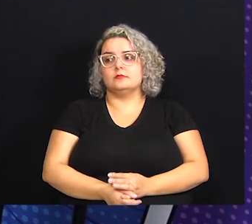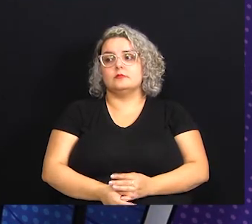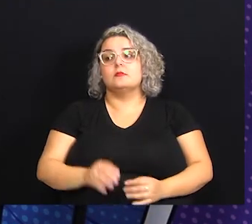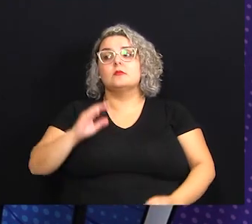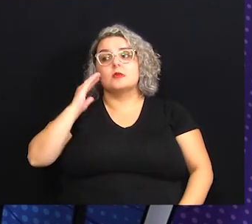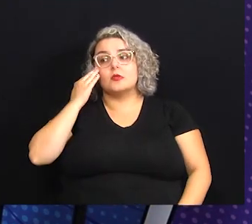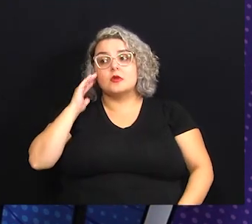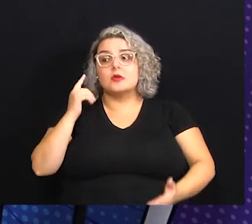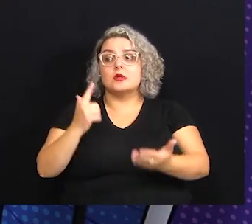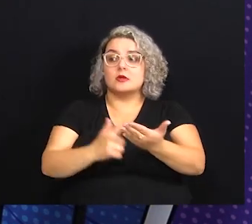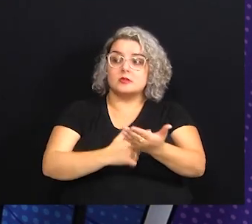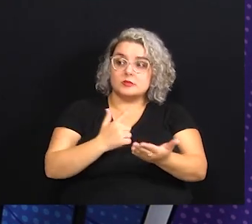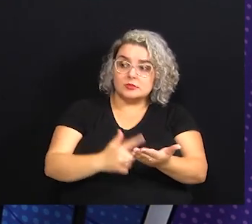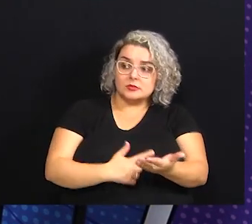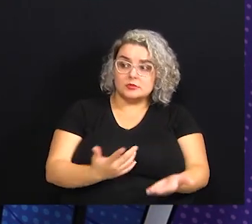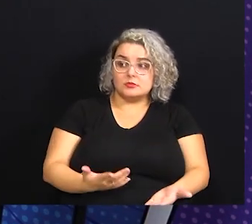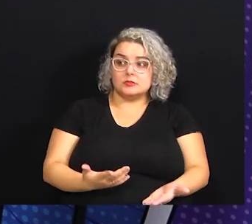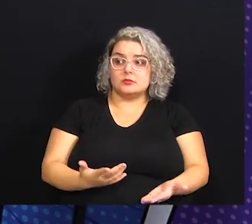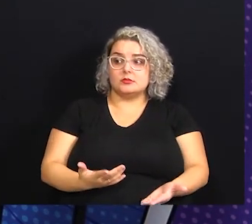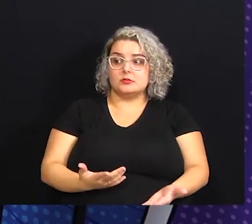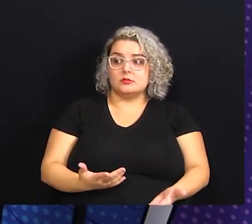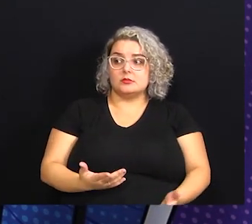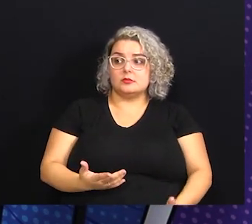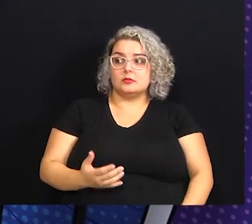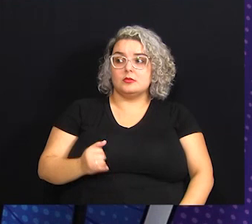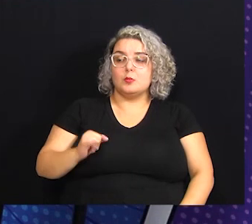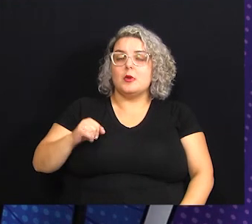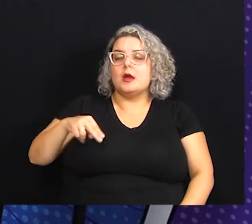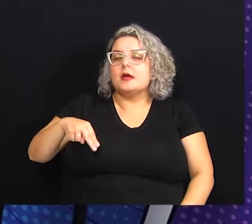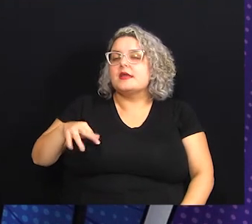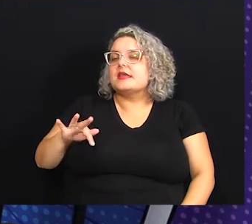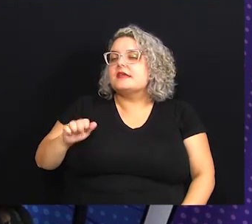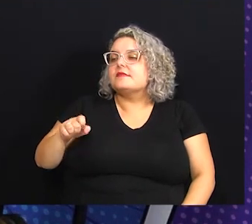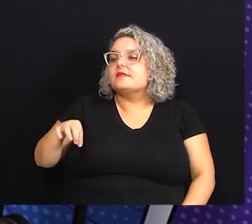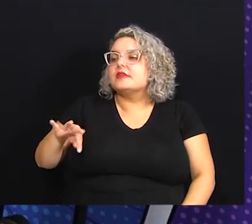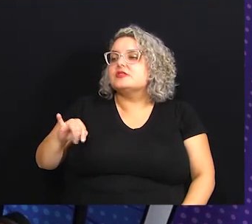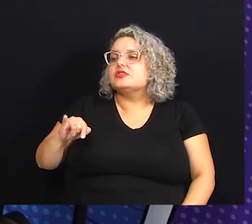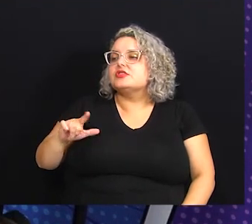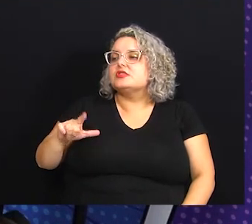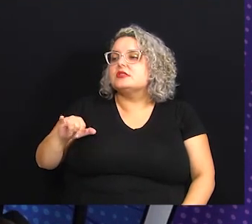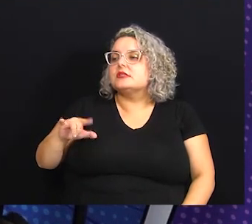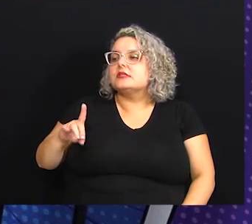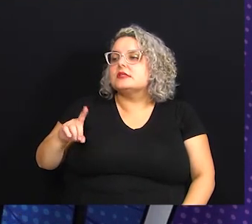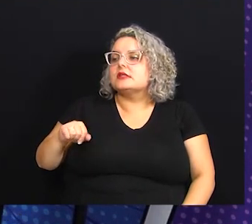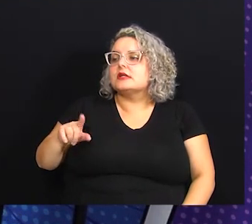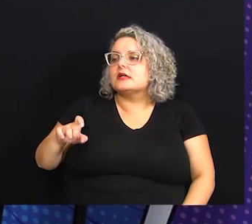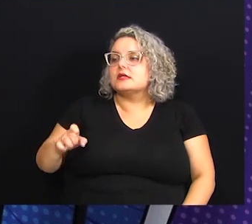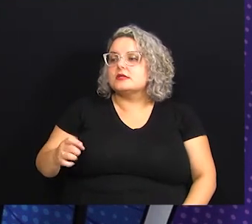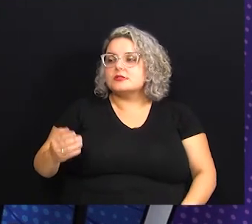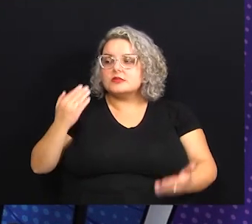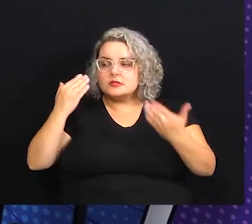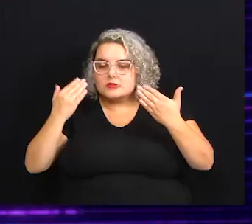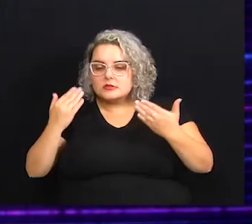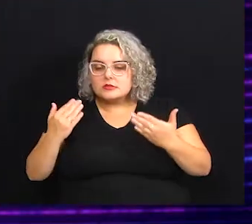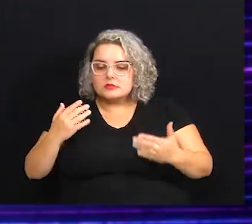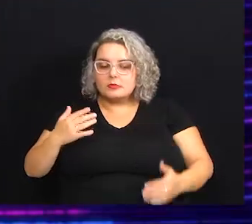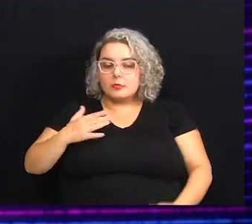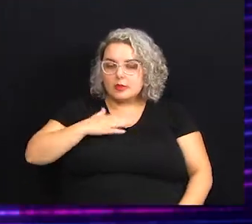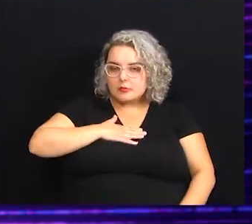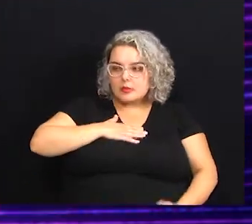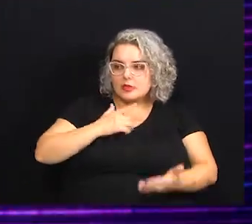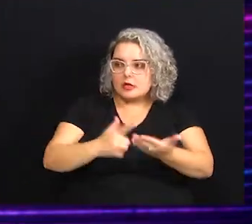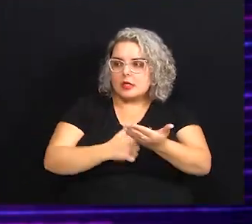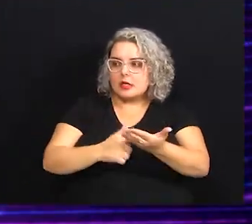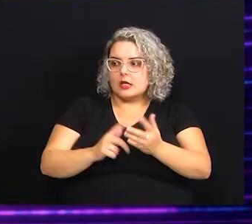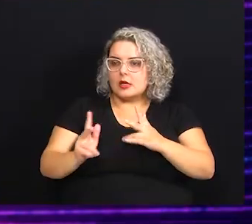Eu entendo esse livro como uma infantilidade para mim já. No entanto, eu vejo nele muito valor. Acho que a analogia que eu gosto de fazer é a seguinte: para mim, esse